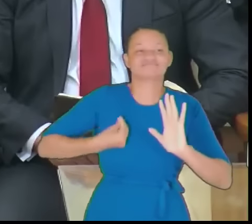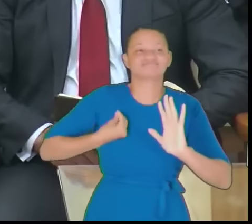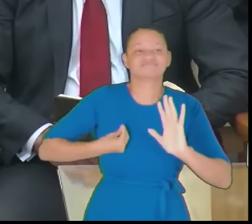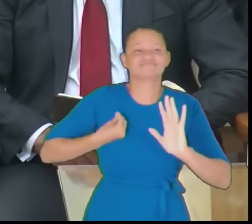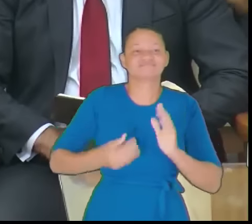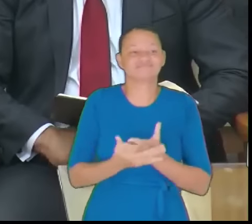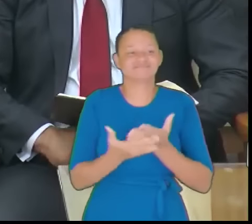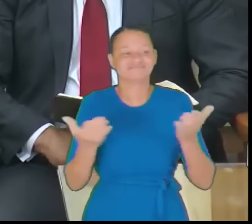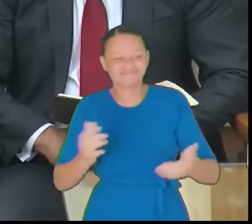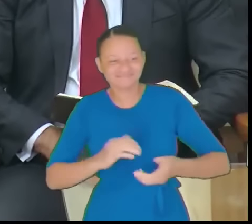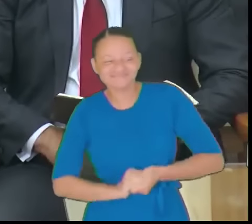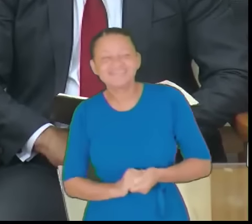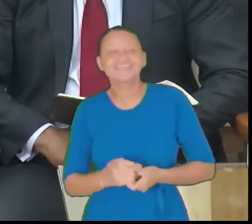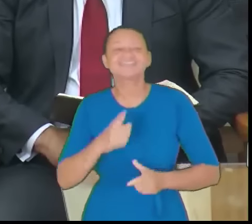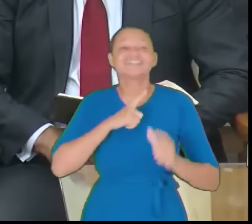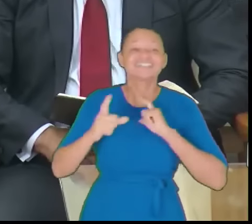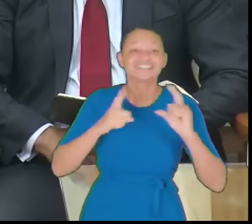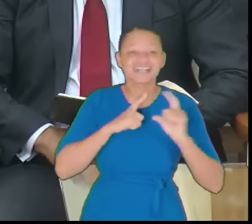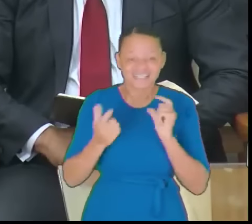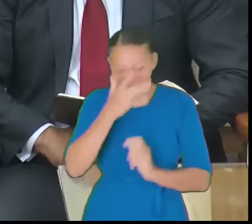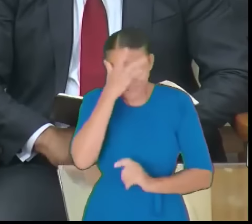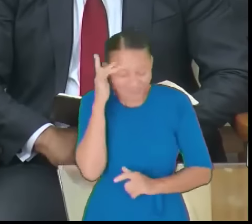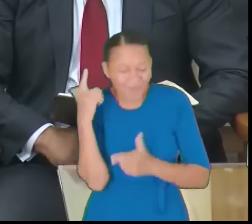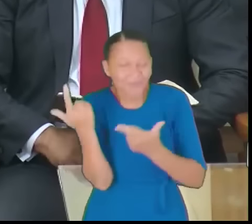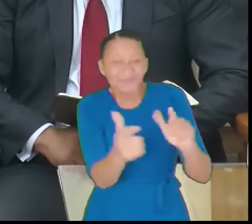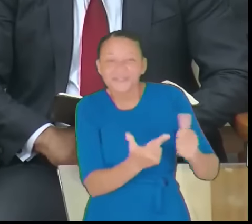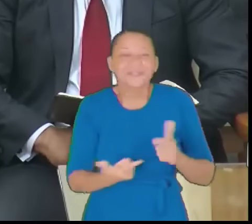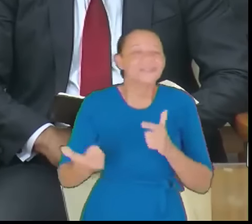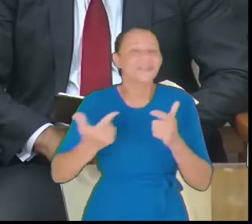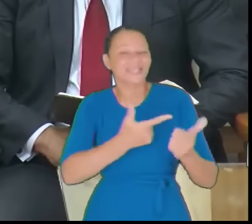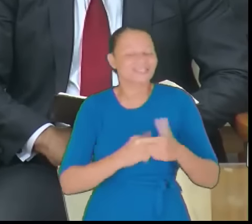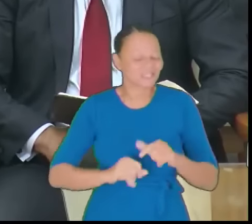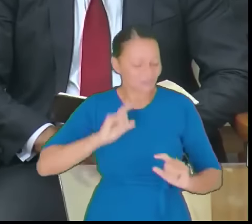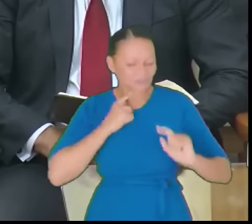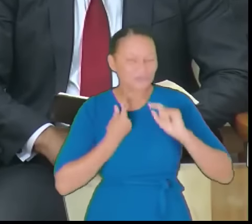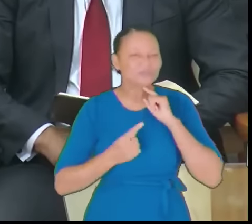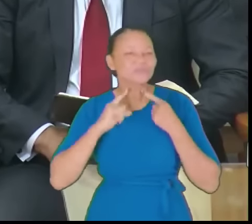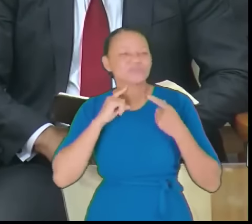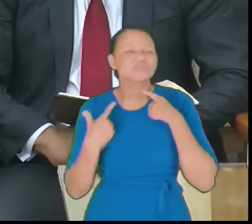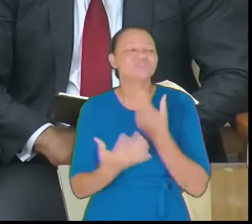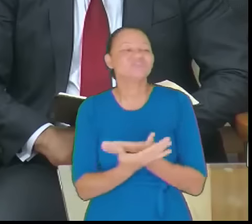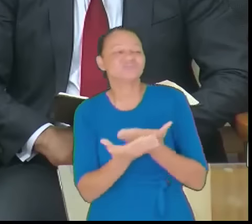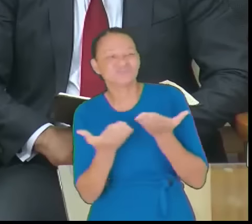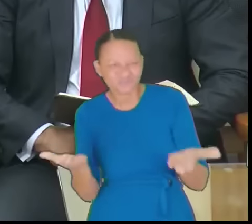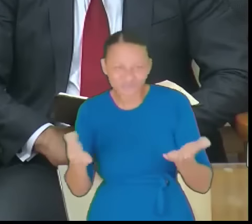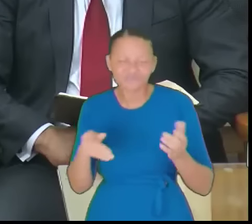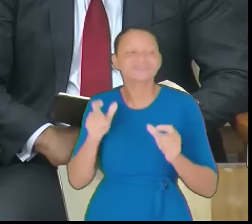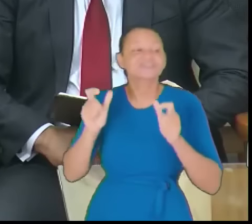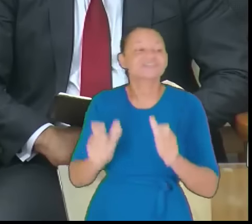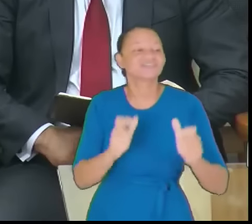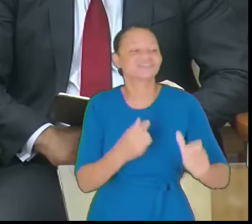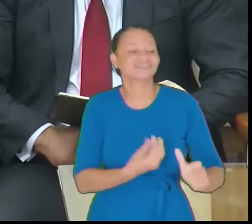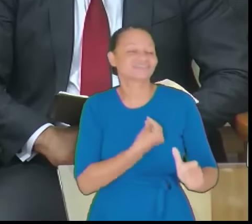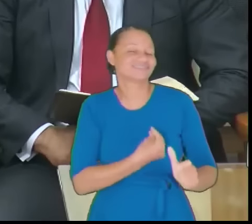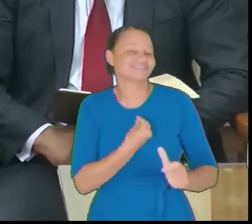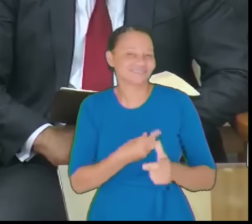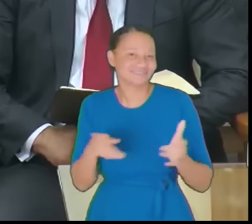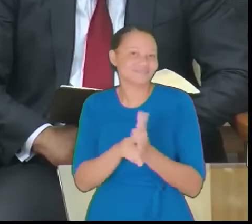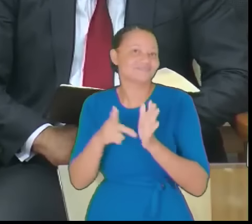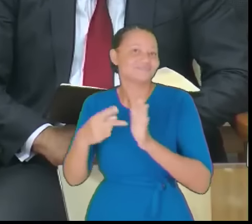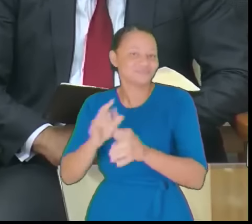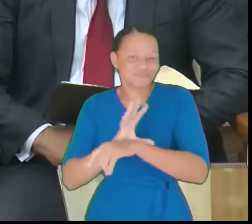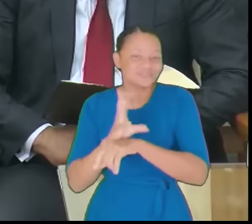Onde tiver uma pessoa sem mácula, uma pessoa sem aleijões espirituais, ali está o quê? A igreja. E sem